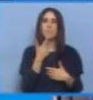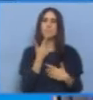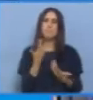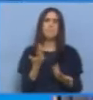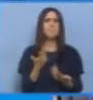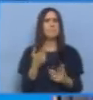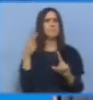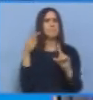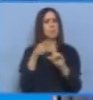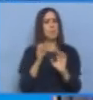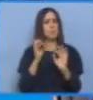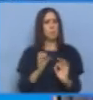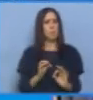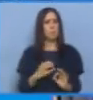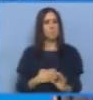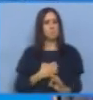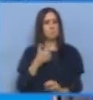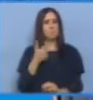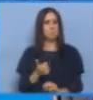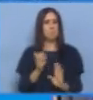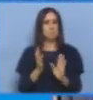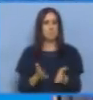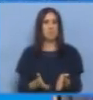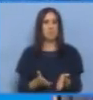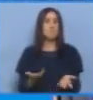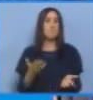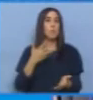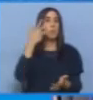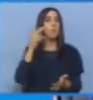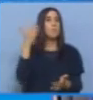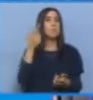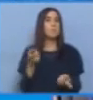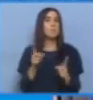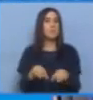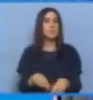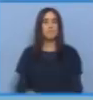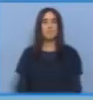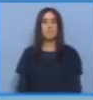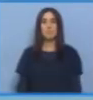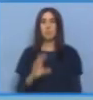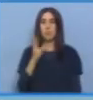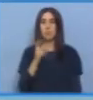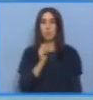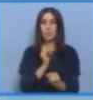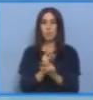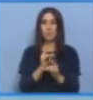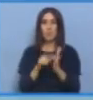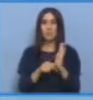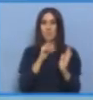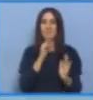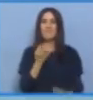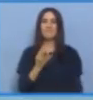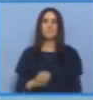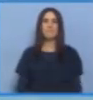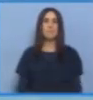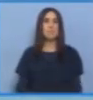a nossa missão e temos que estar bem também com isso e, quem sabe, um dia regressar. Pode acontecer outro projeto, não é? Sim, sim. É este um